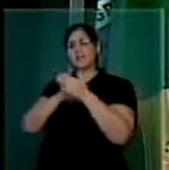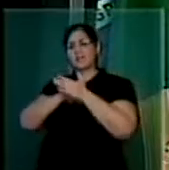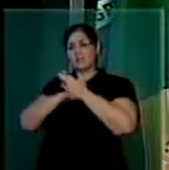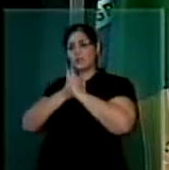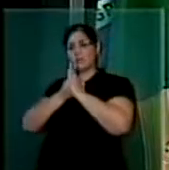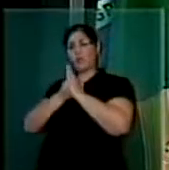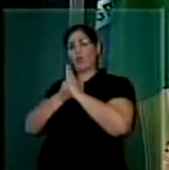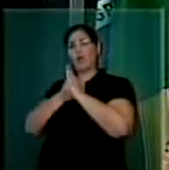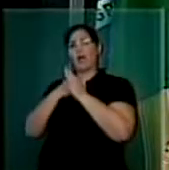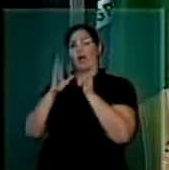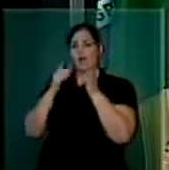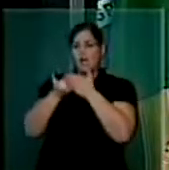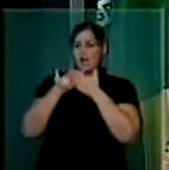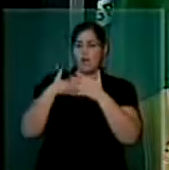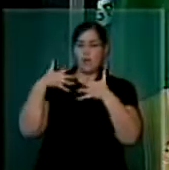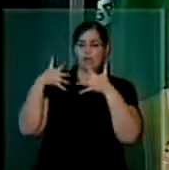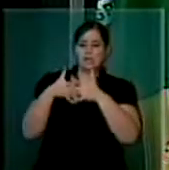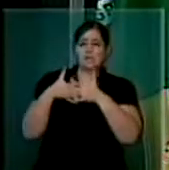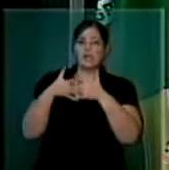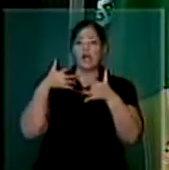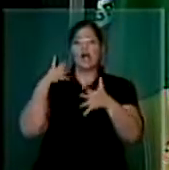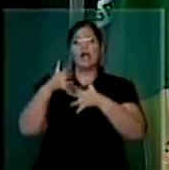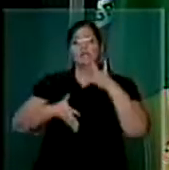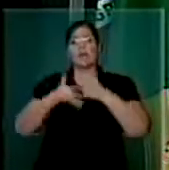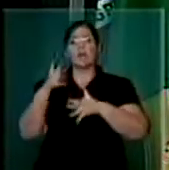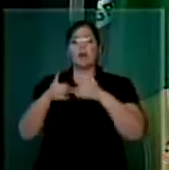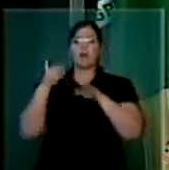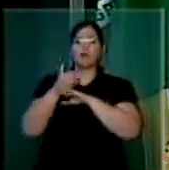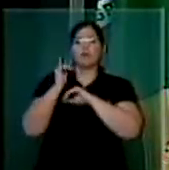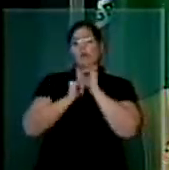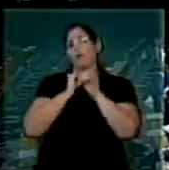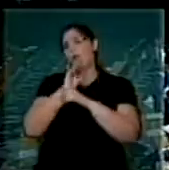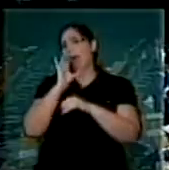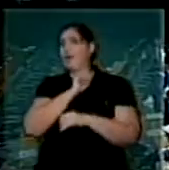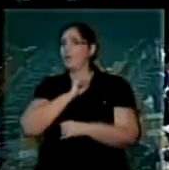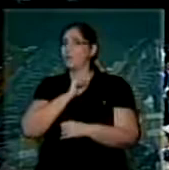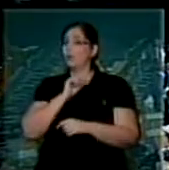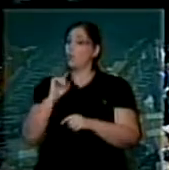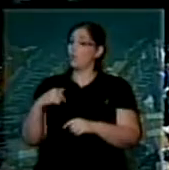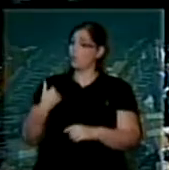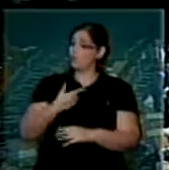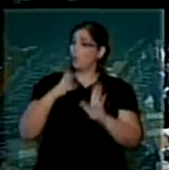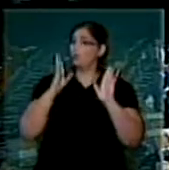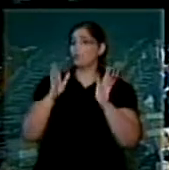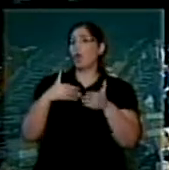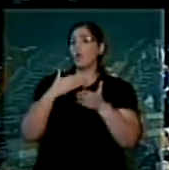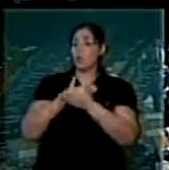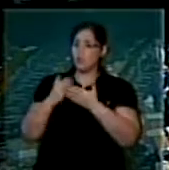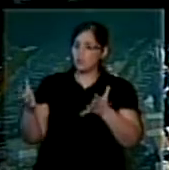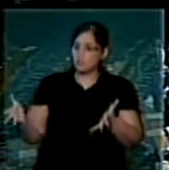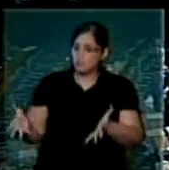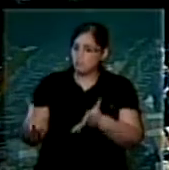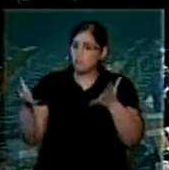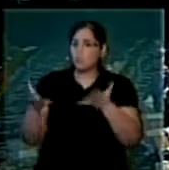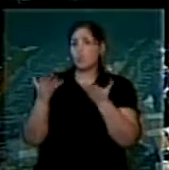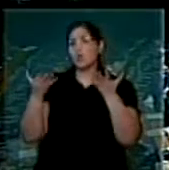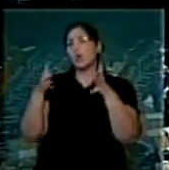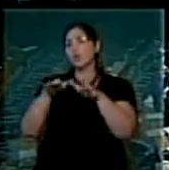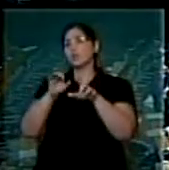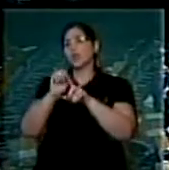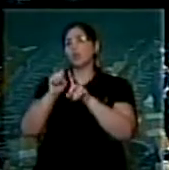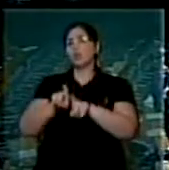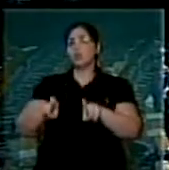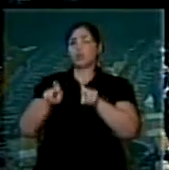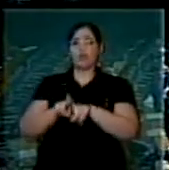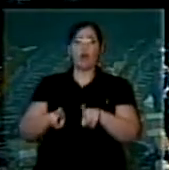retrancada de impedir o acesso à banda larga. Nós estamos promovendo inclusão